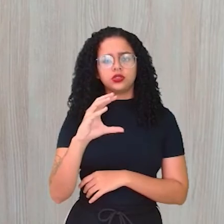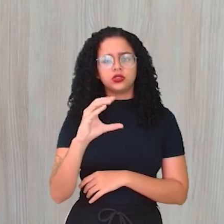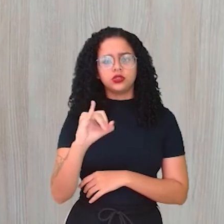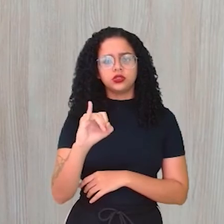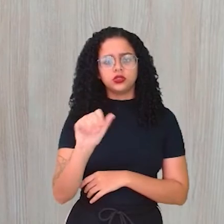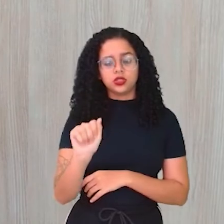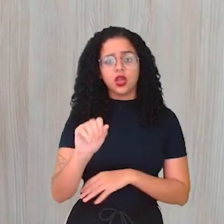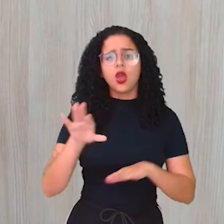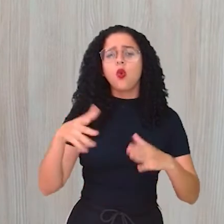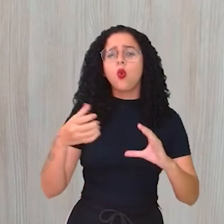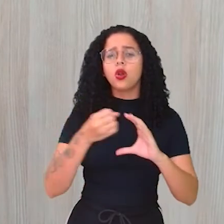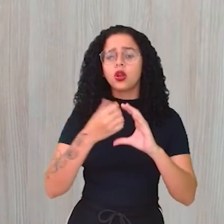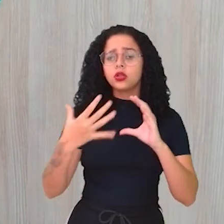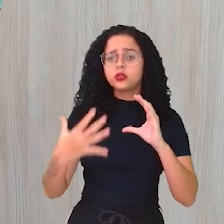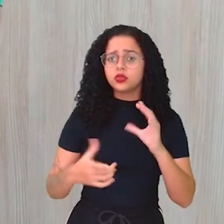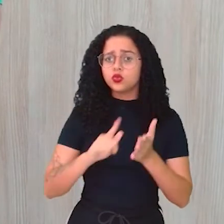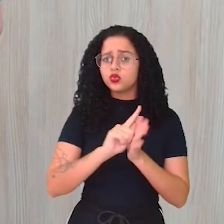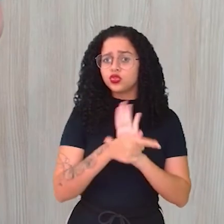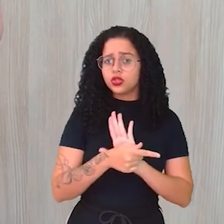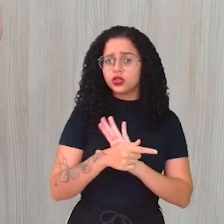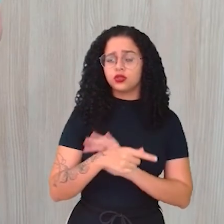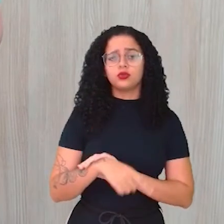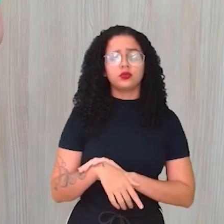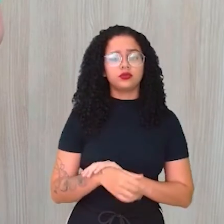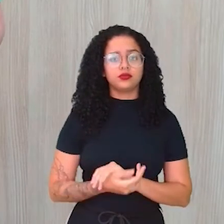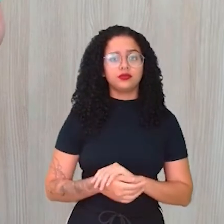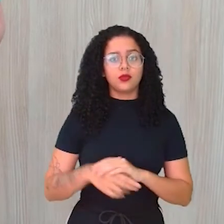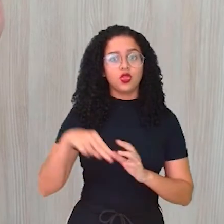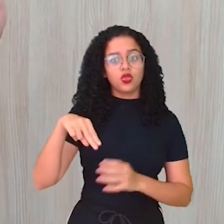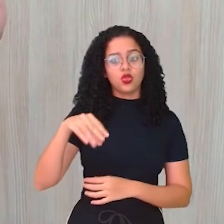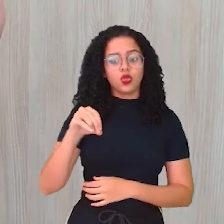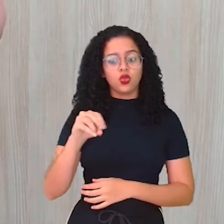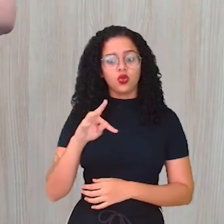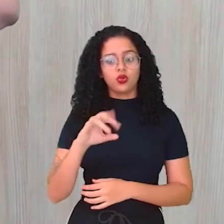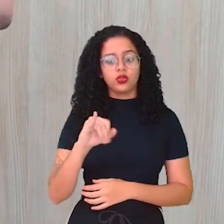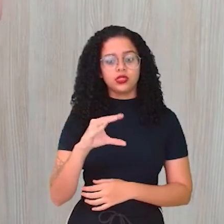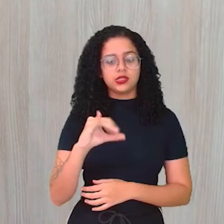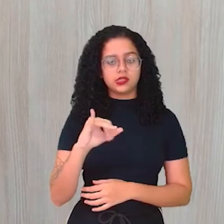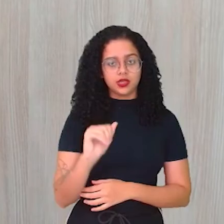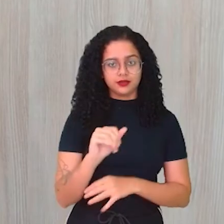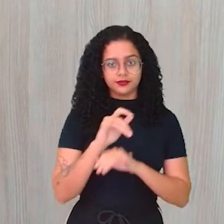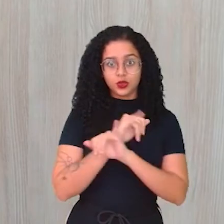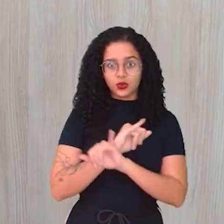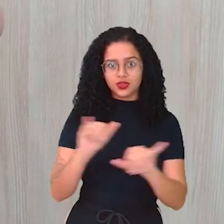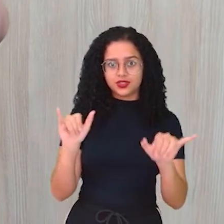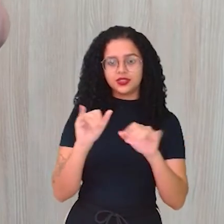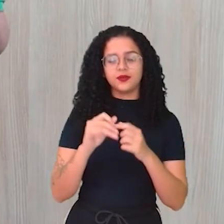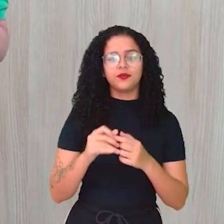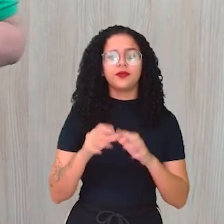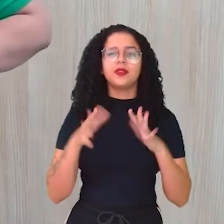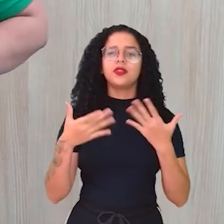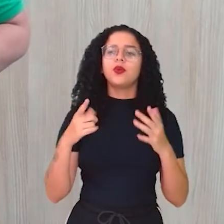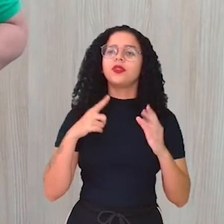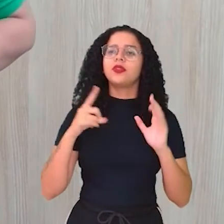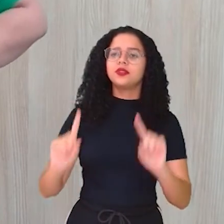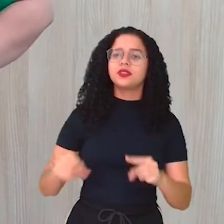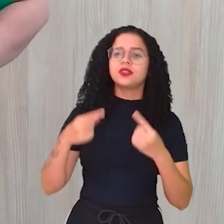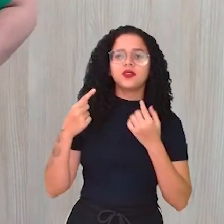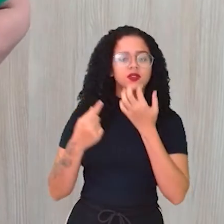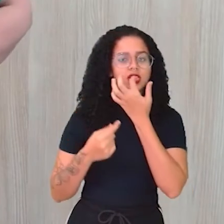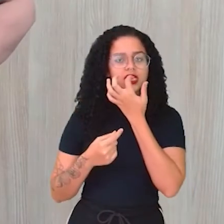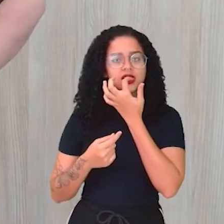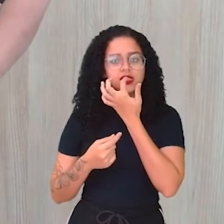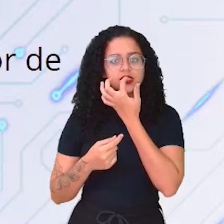as características do gênero notícia, porque isso é muito importante. E aí, pensando nisso tudo, a gente tem um desafio, não é isso?